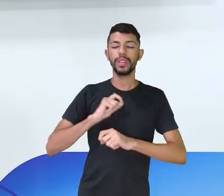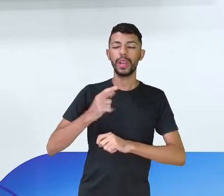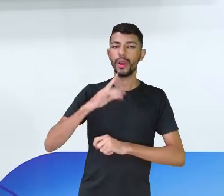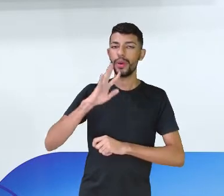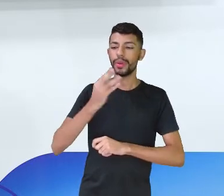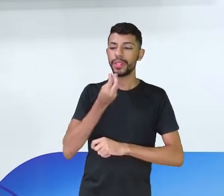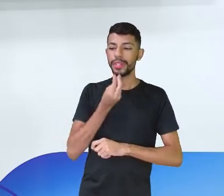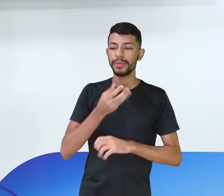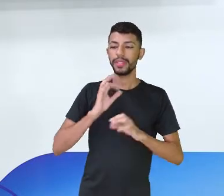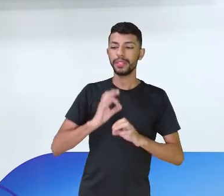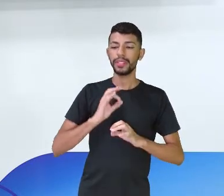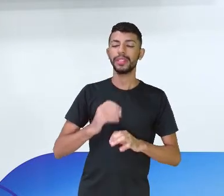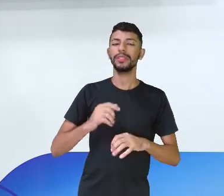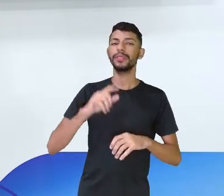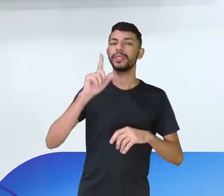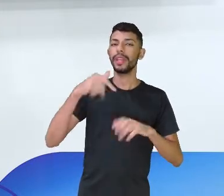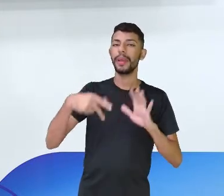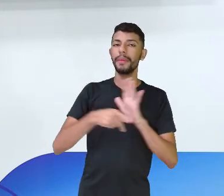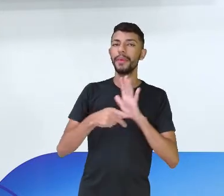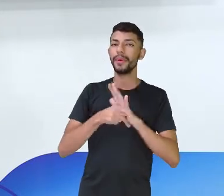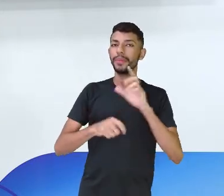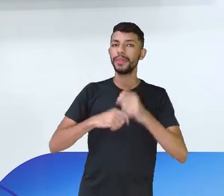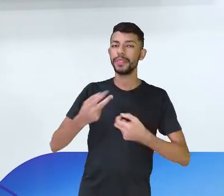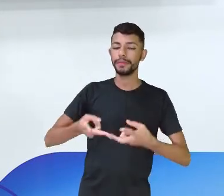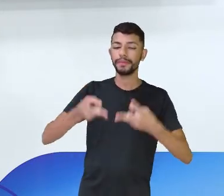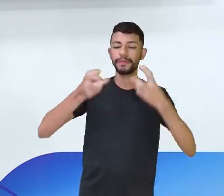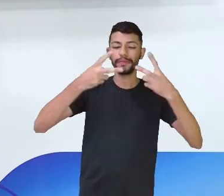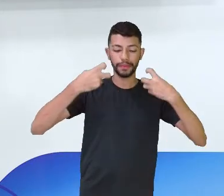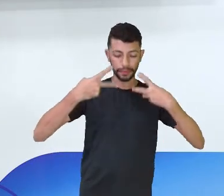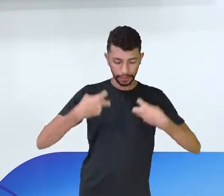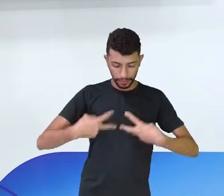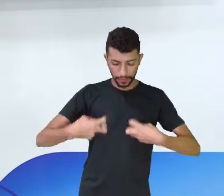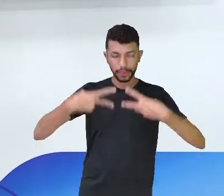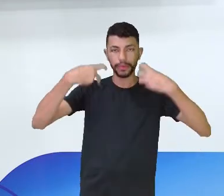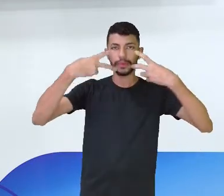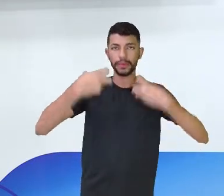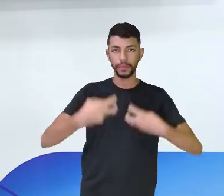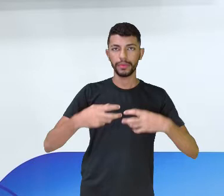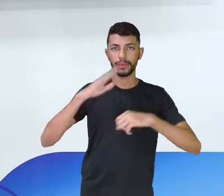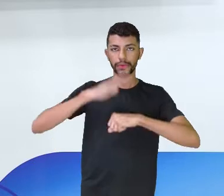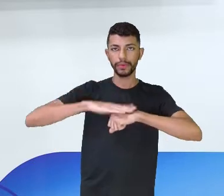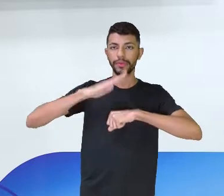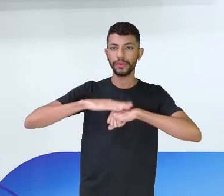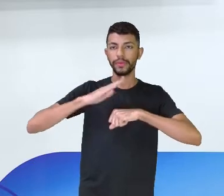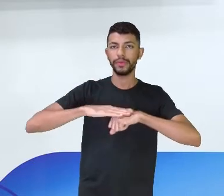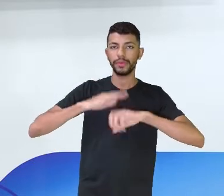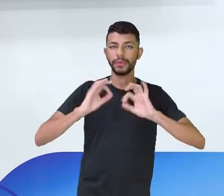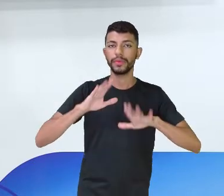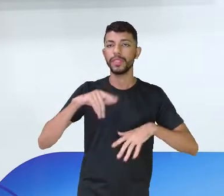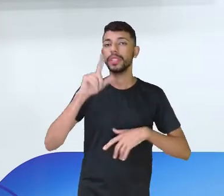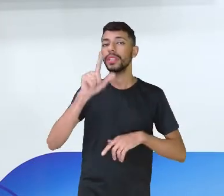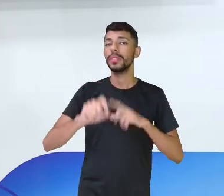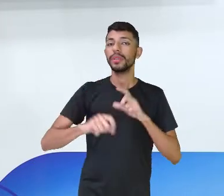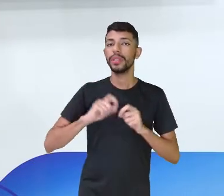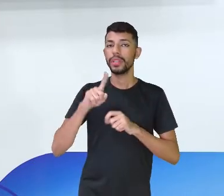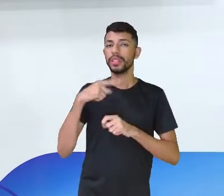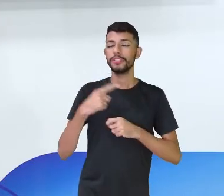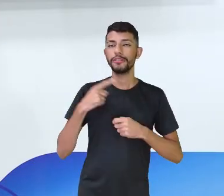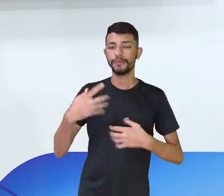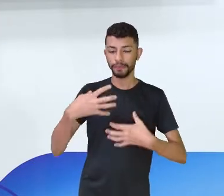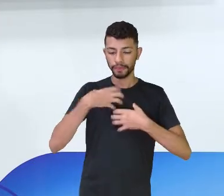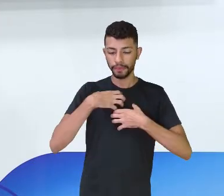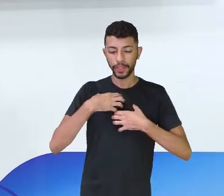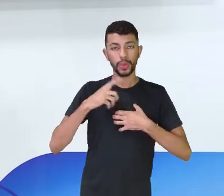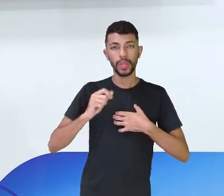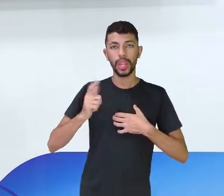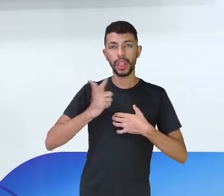saudáveis, a gente está falando de se autoperceber, né? A gente está falando dessa autopercepção que faz com que a gente assuma